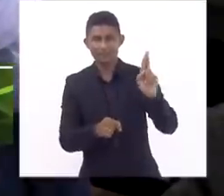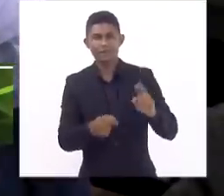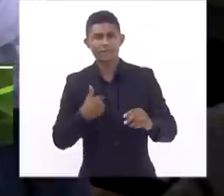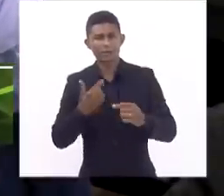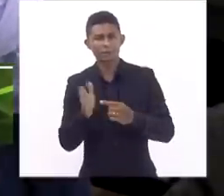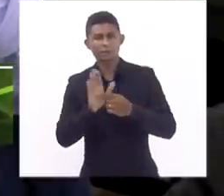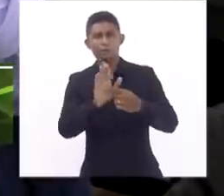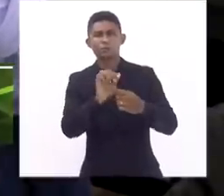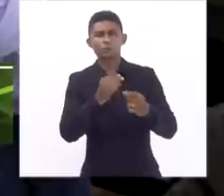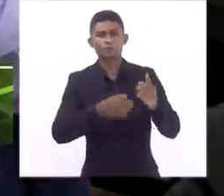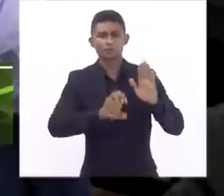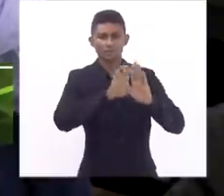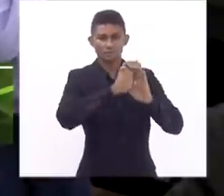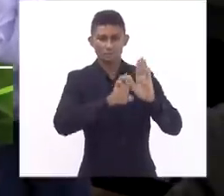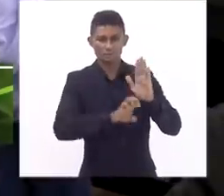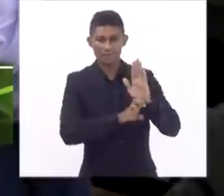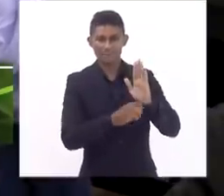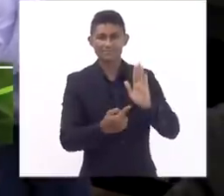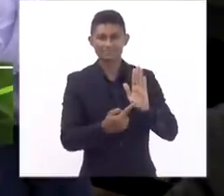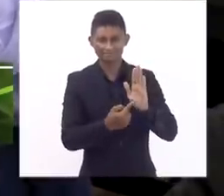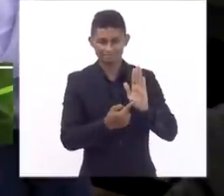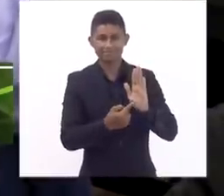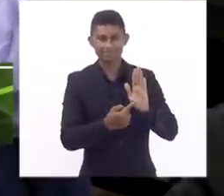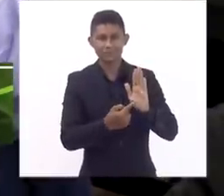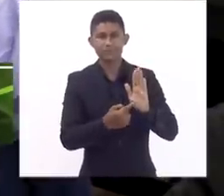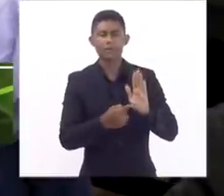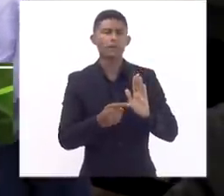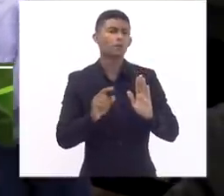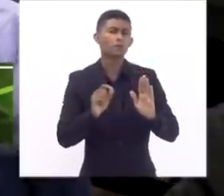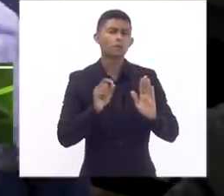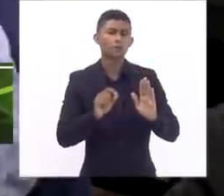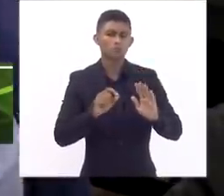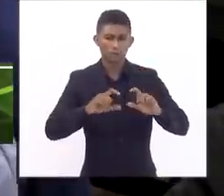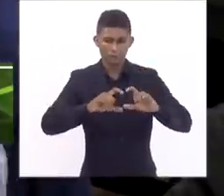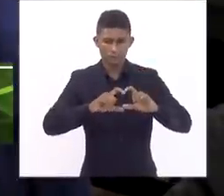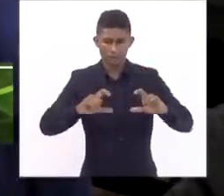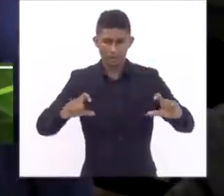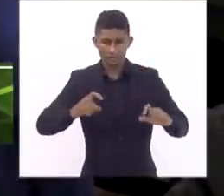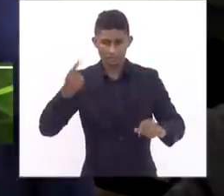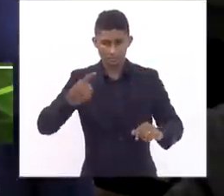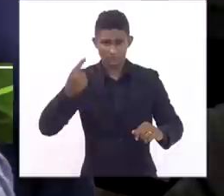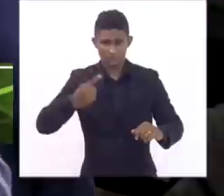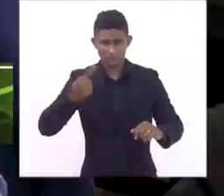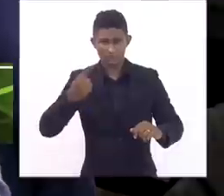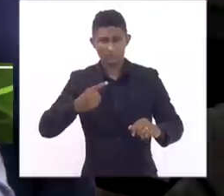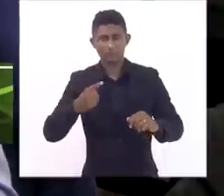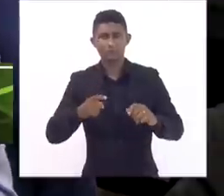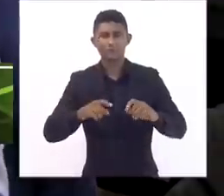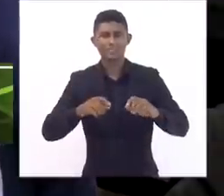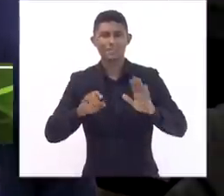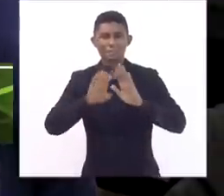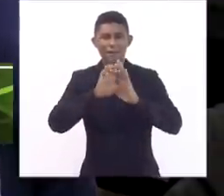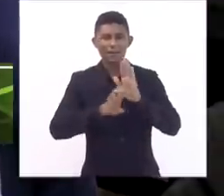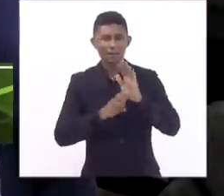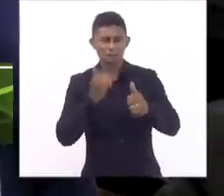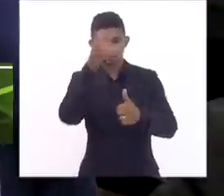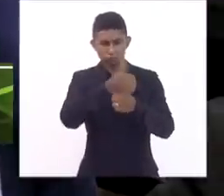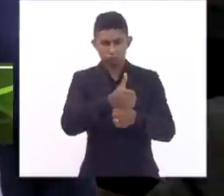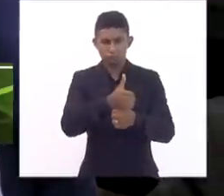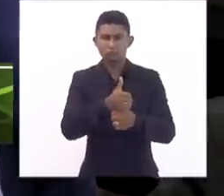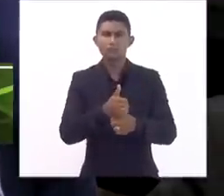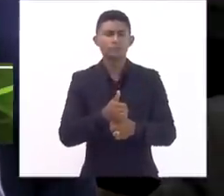emenda supressiva do artigo 1º e do parágrafo 1º, que são aqueles que